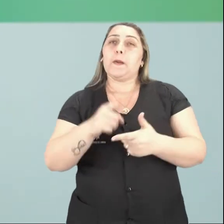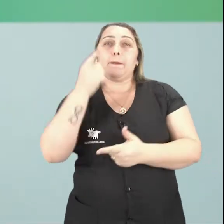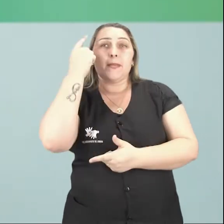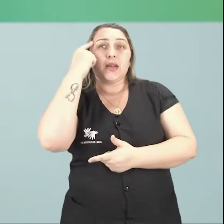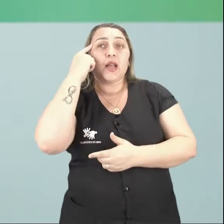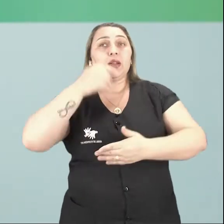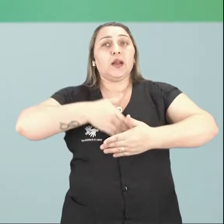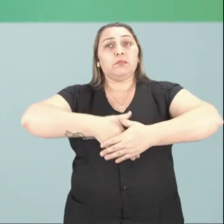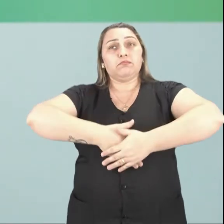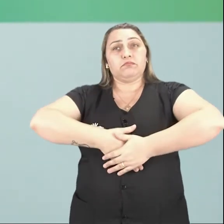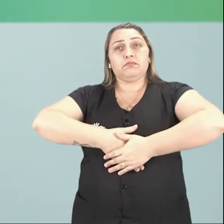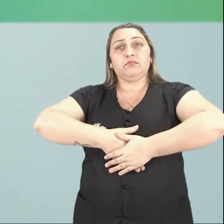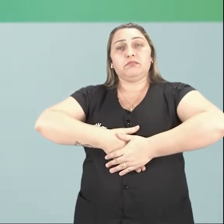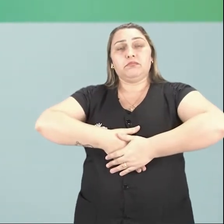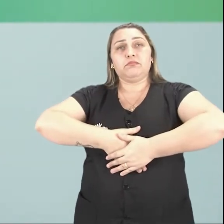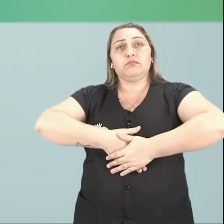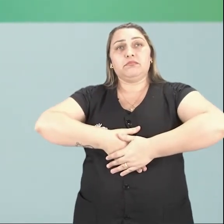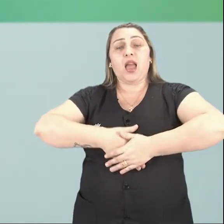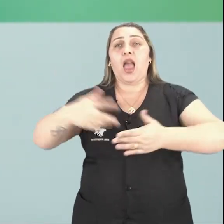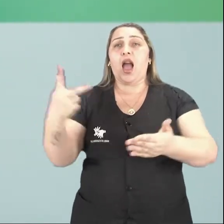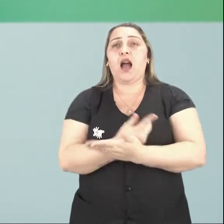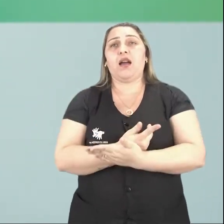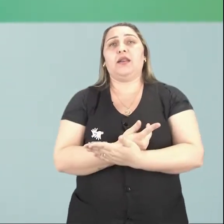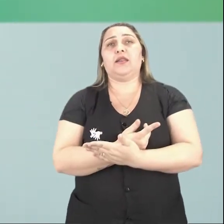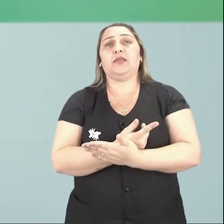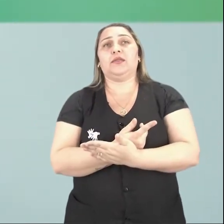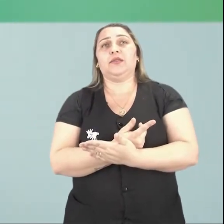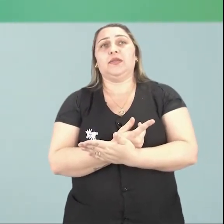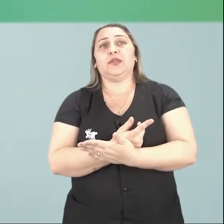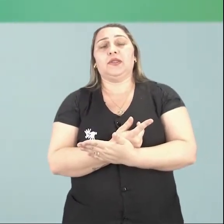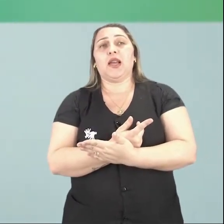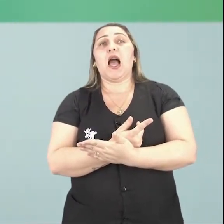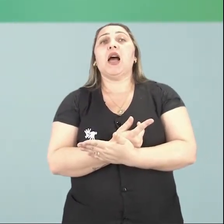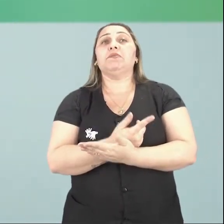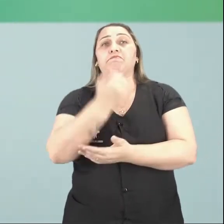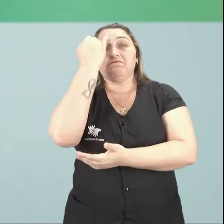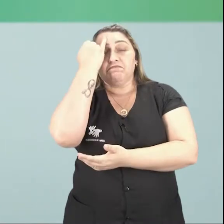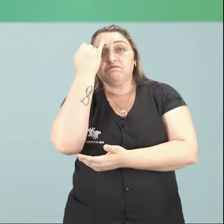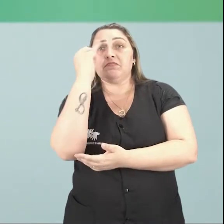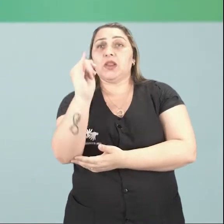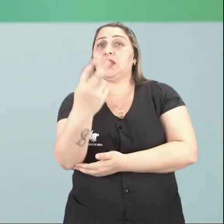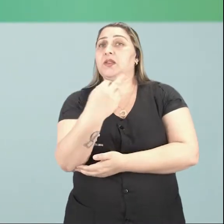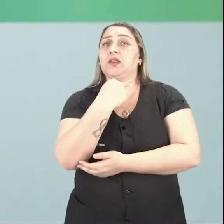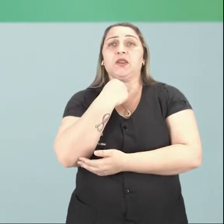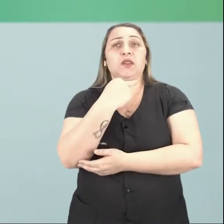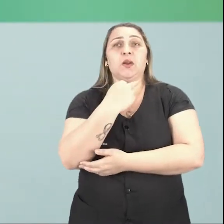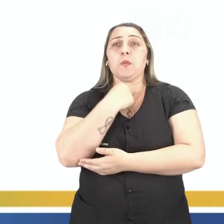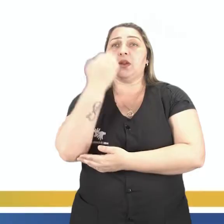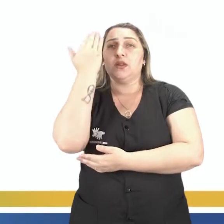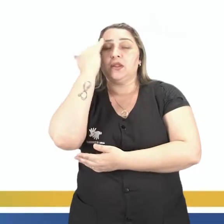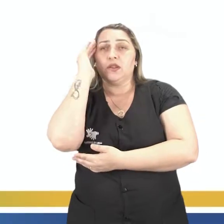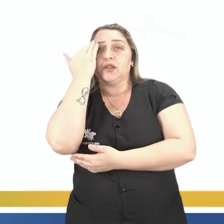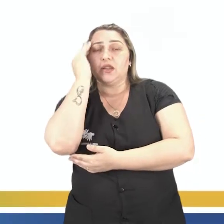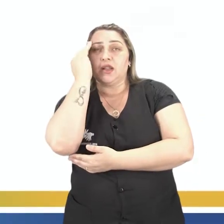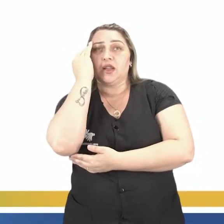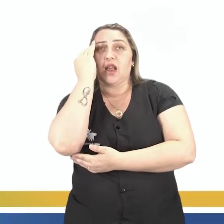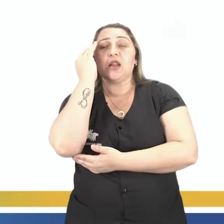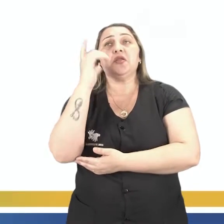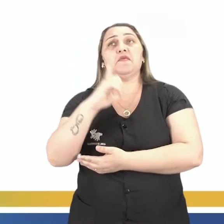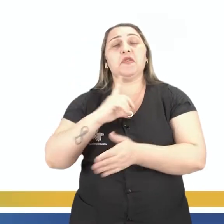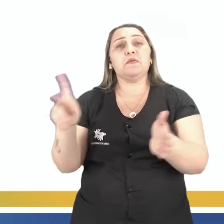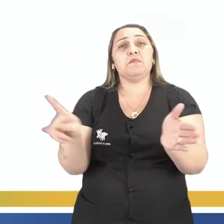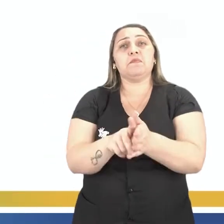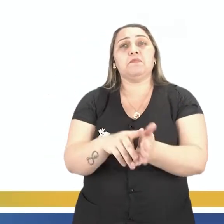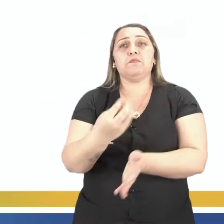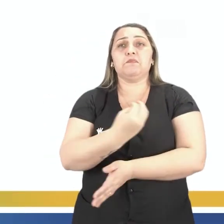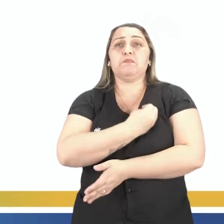pensamento de Napoleão Bonaparte, errado. Então, as ideias não podem ser compreendidas como se possuíssem